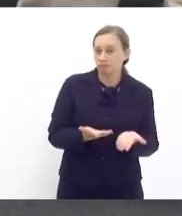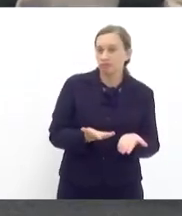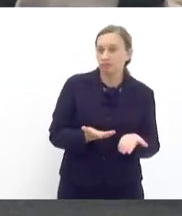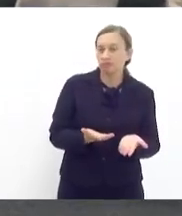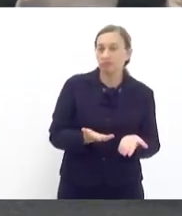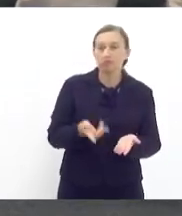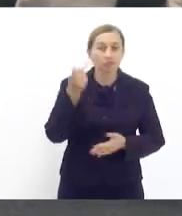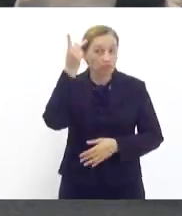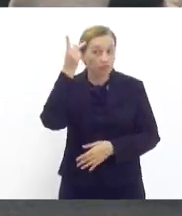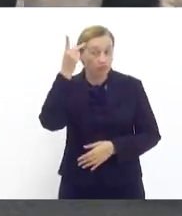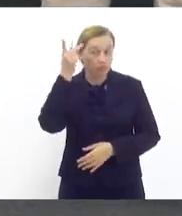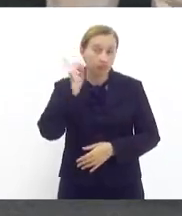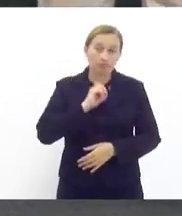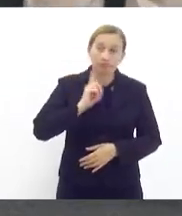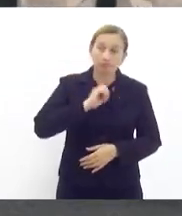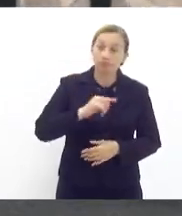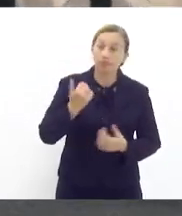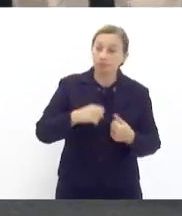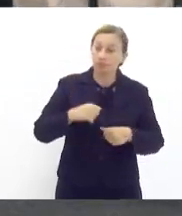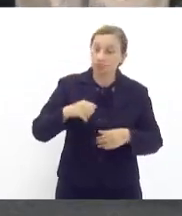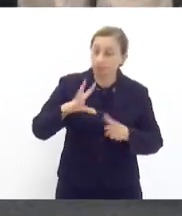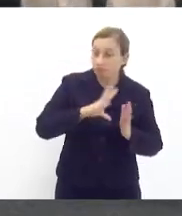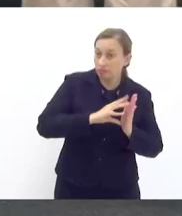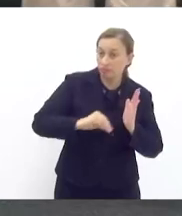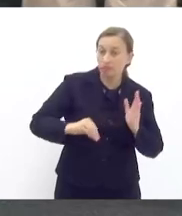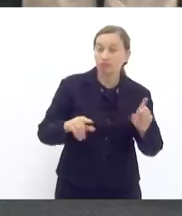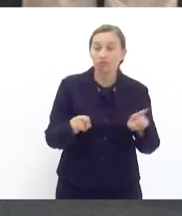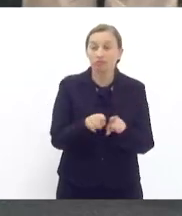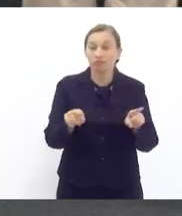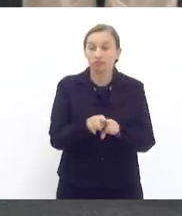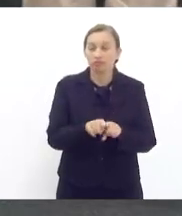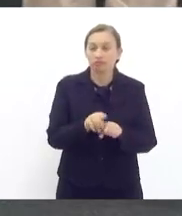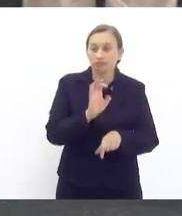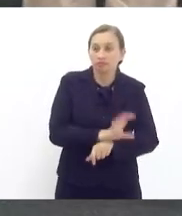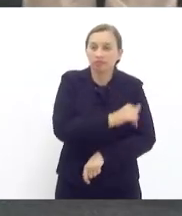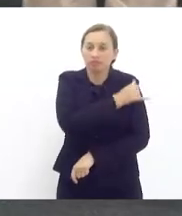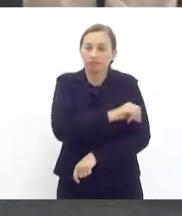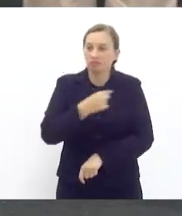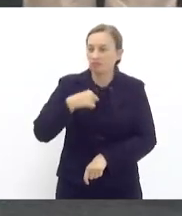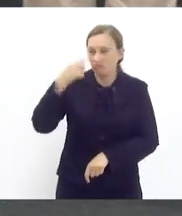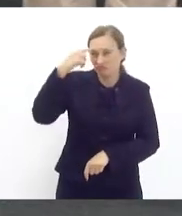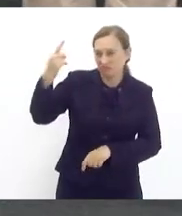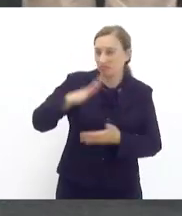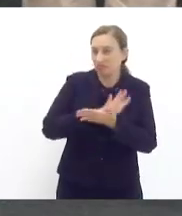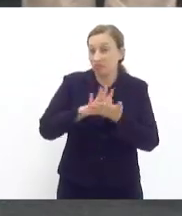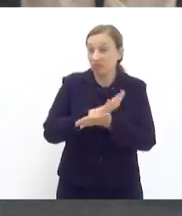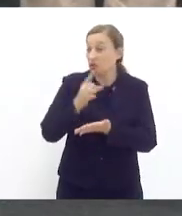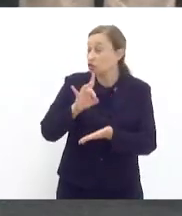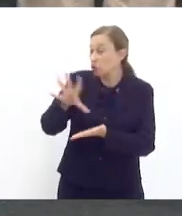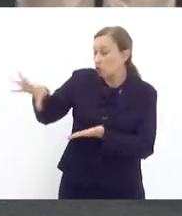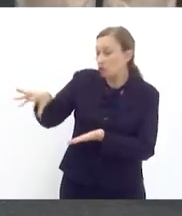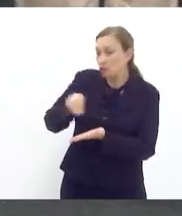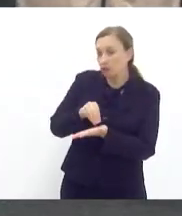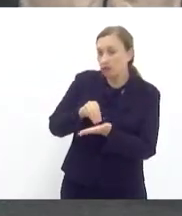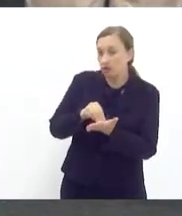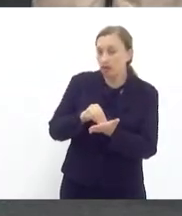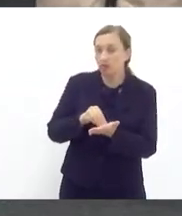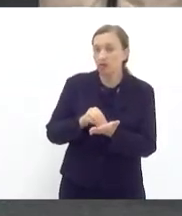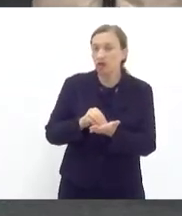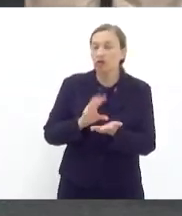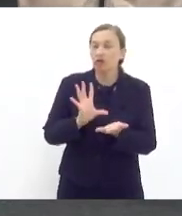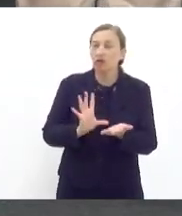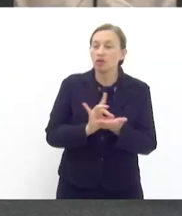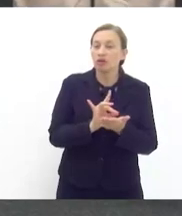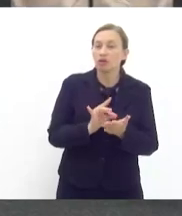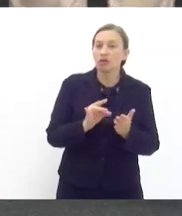a gente precisa trazer para o estado do Rio de Janeiro eu não inventei o projeto não eu só fiz lá fiz um copiar colar apresentei projeto